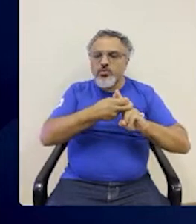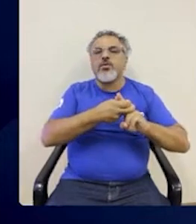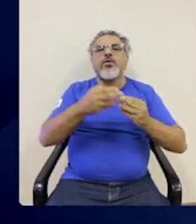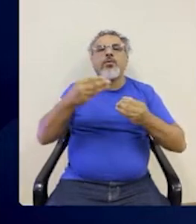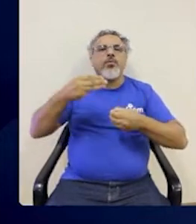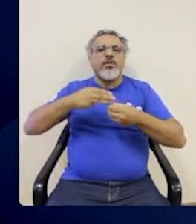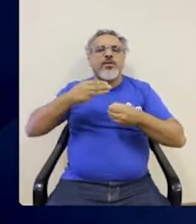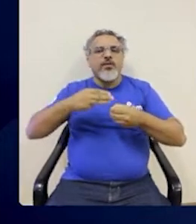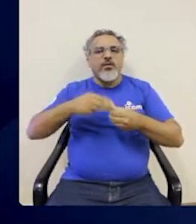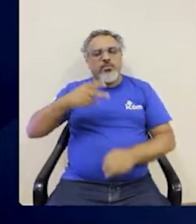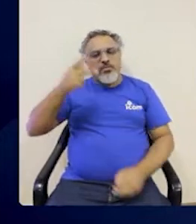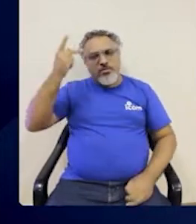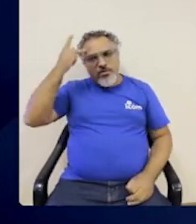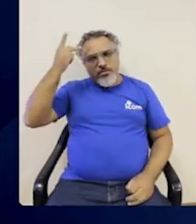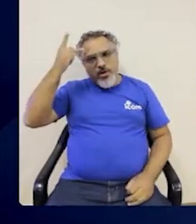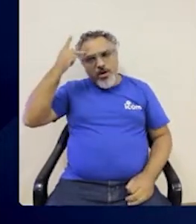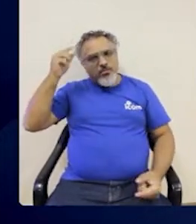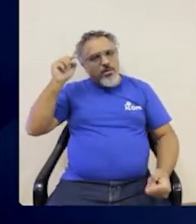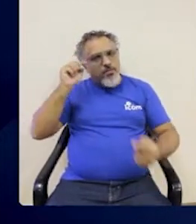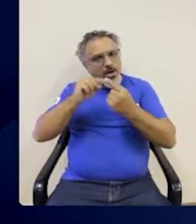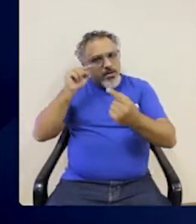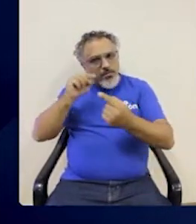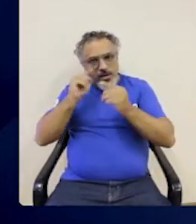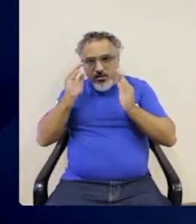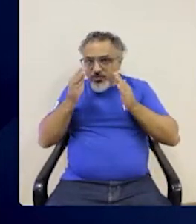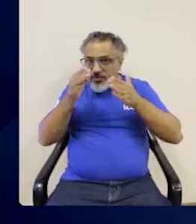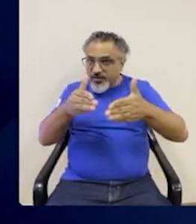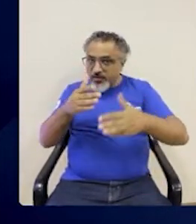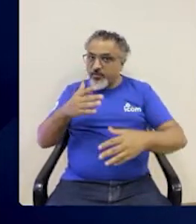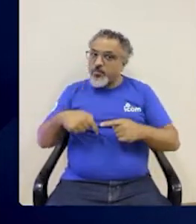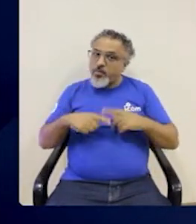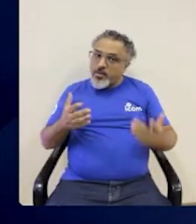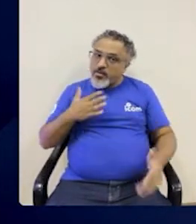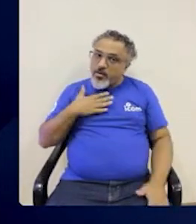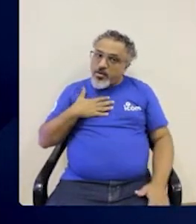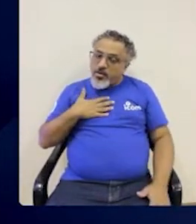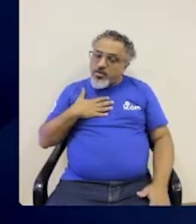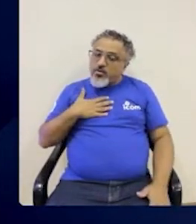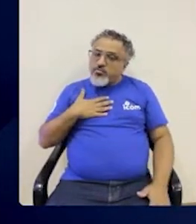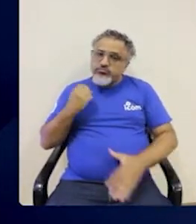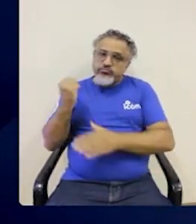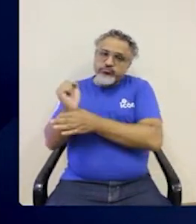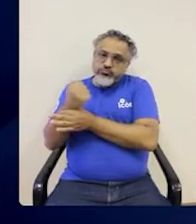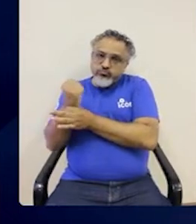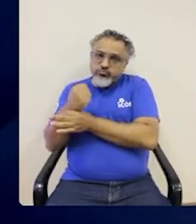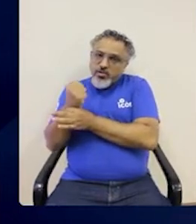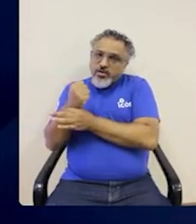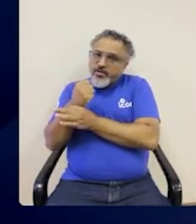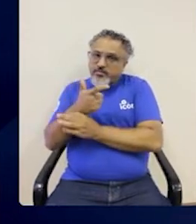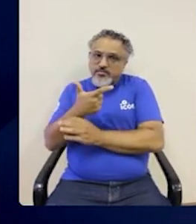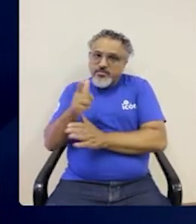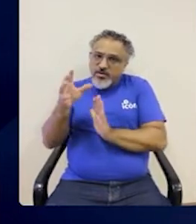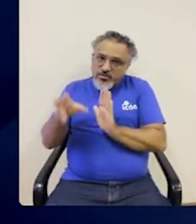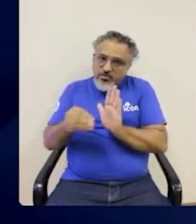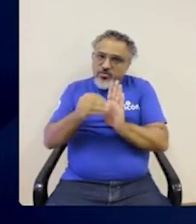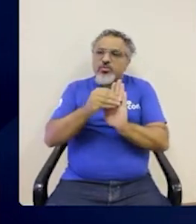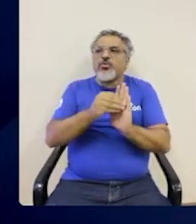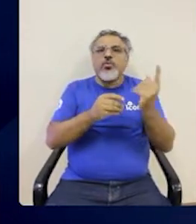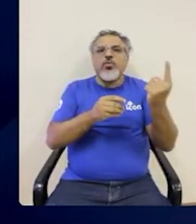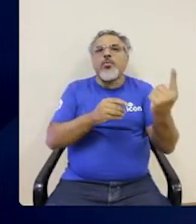Paulo tem metas, por exemplo, específicas sobre isso, mas eu, por exemplo, enquanto fisioterapeuta, não sou tensionado a usar